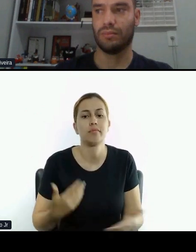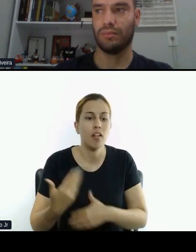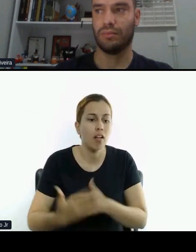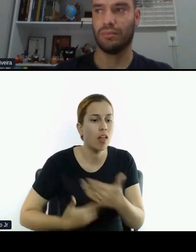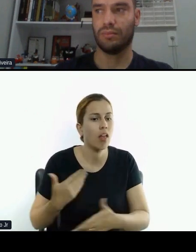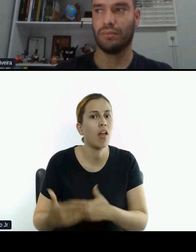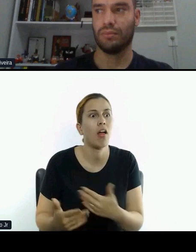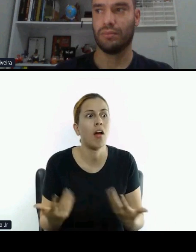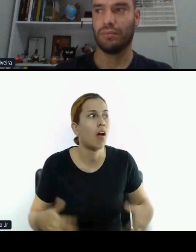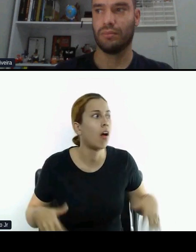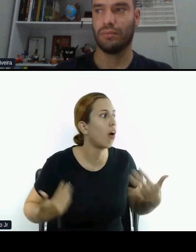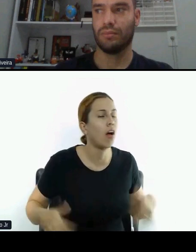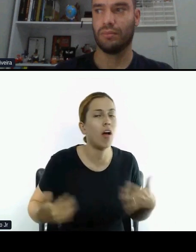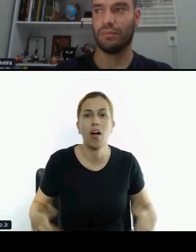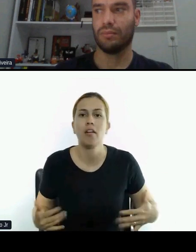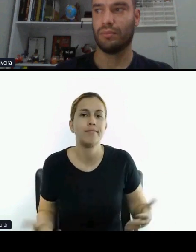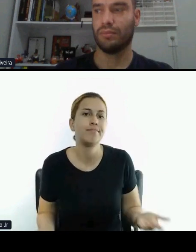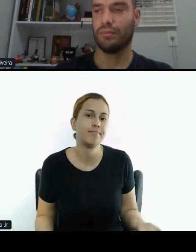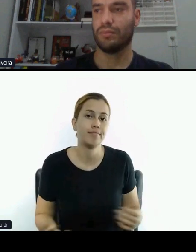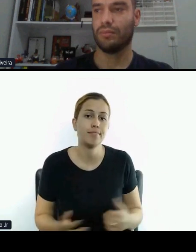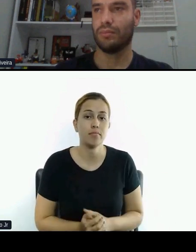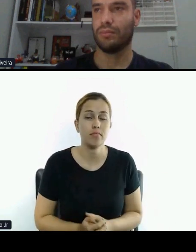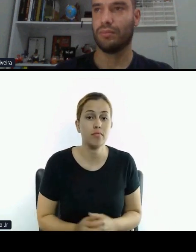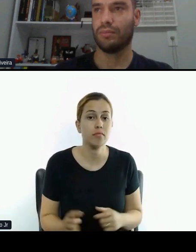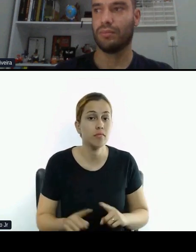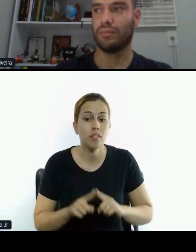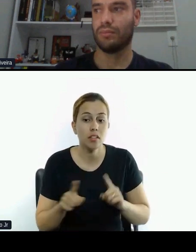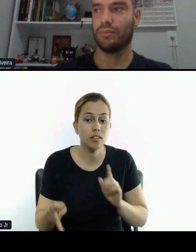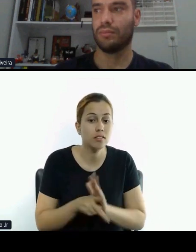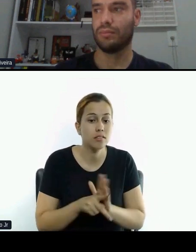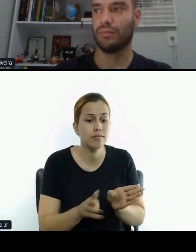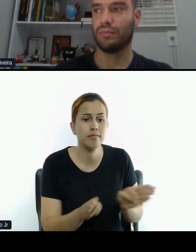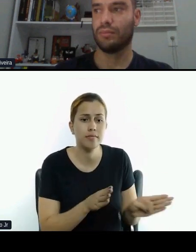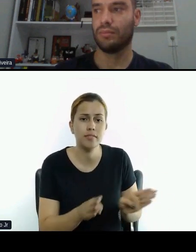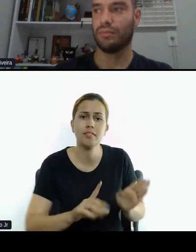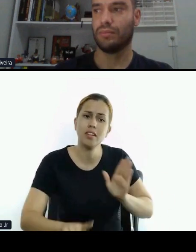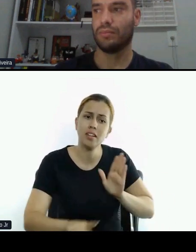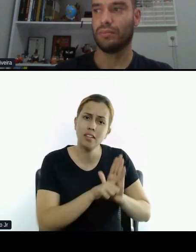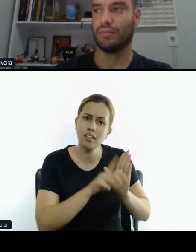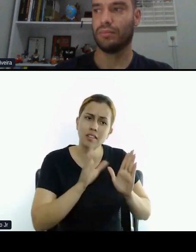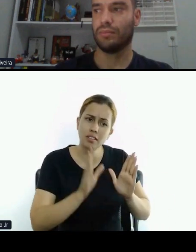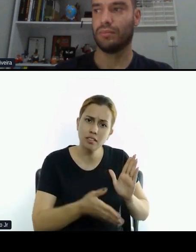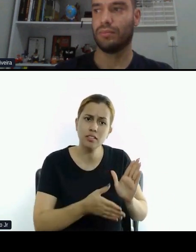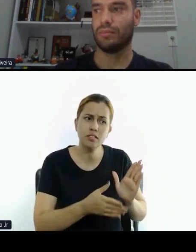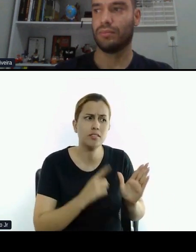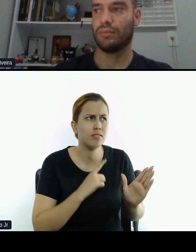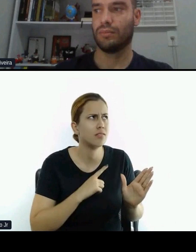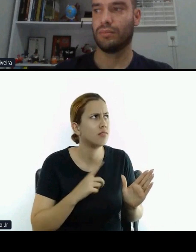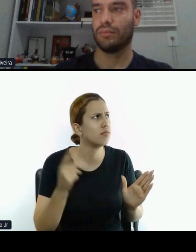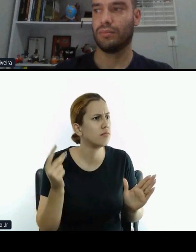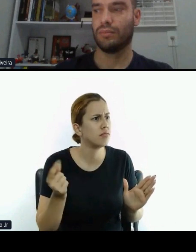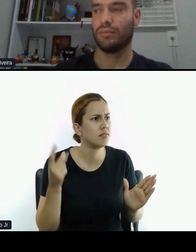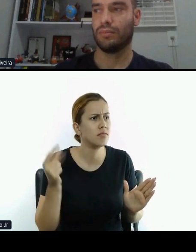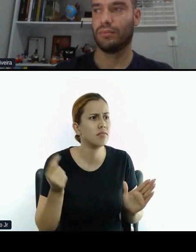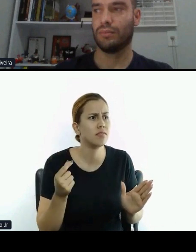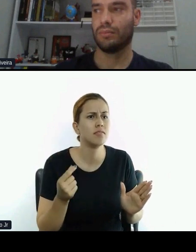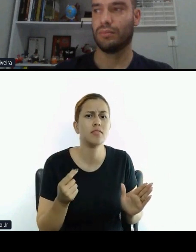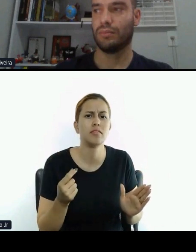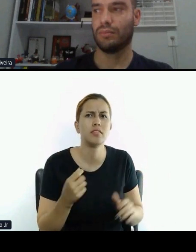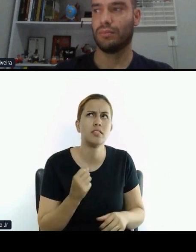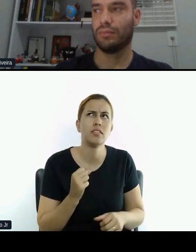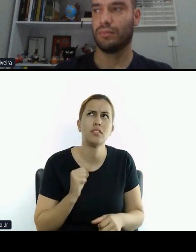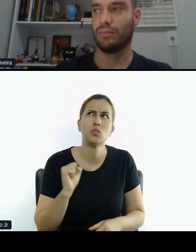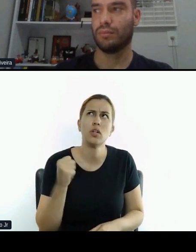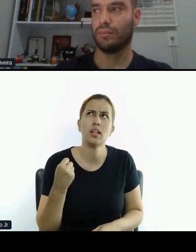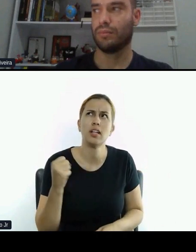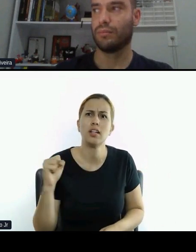né? Embora na parte de acessibilidade, a lei já é mais estável. Acho que desde a Constituição de 88 que você teve